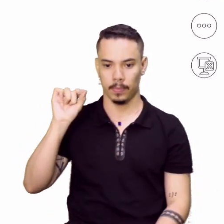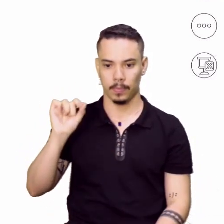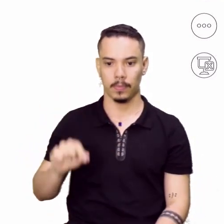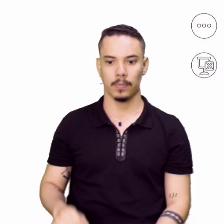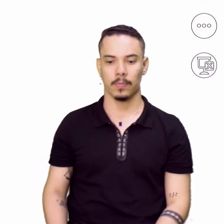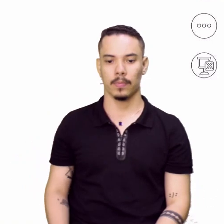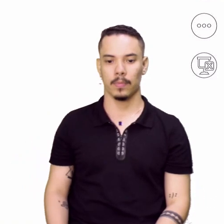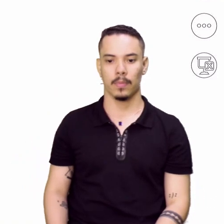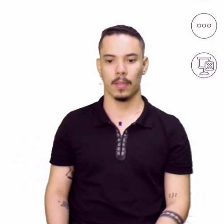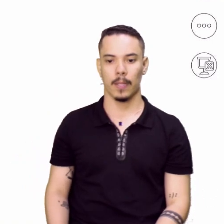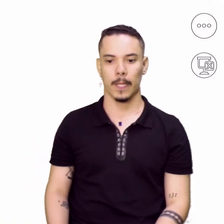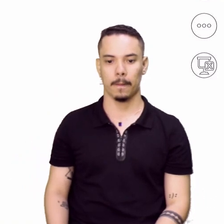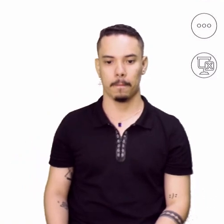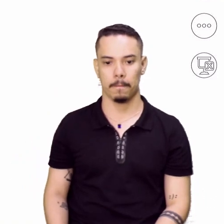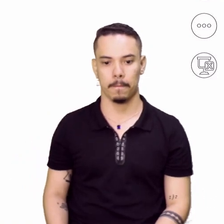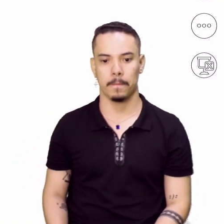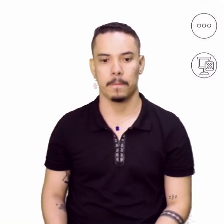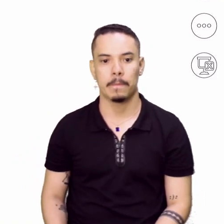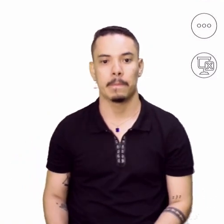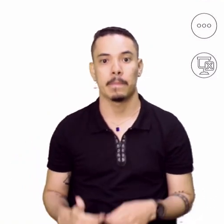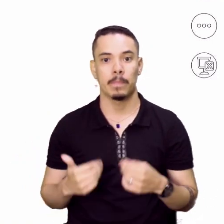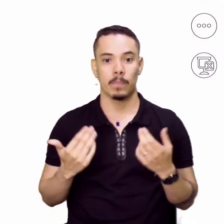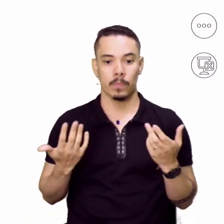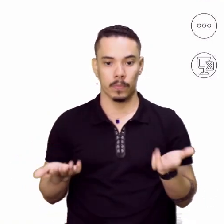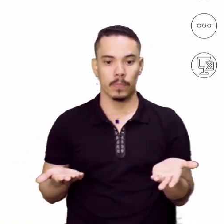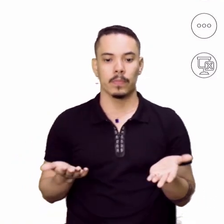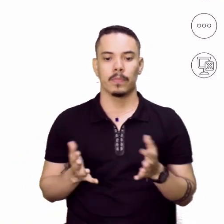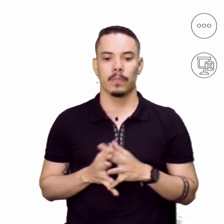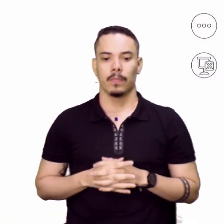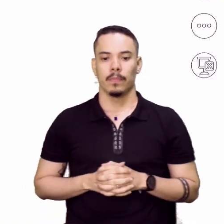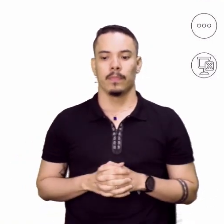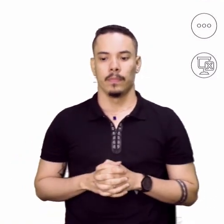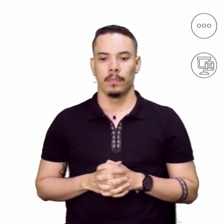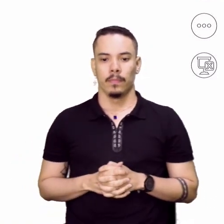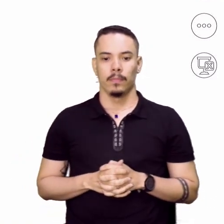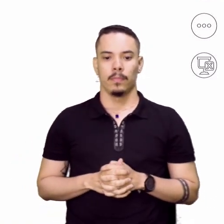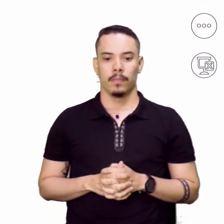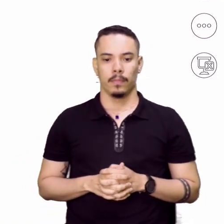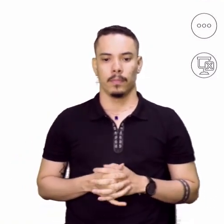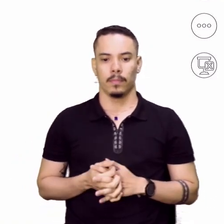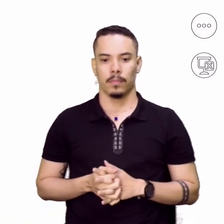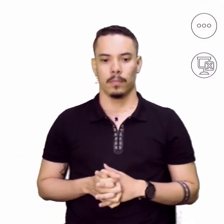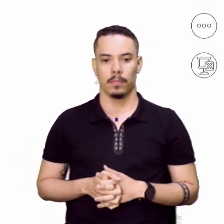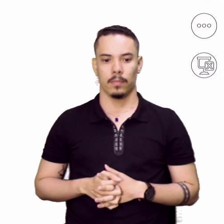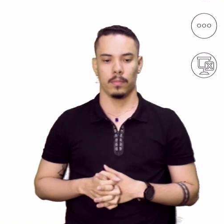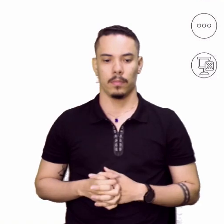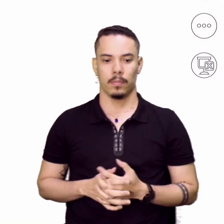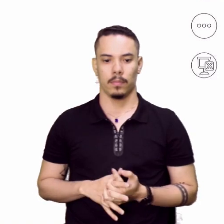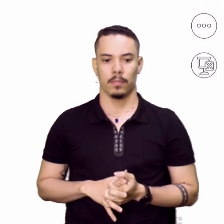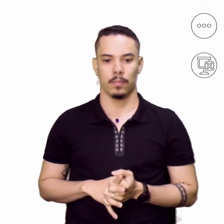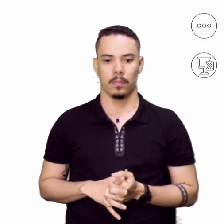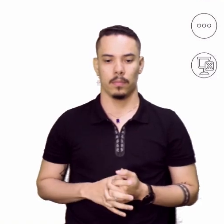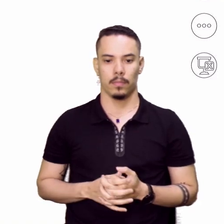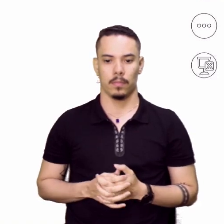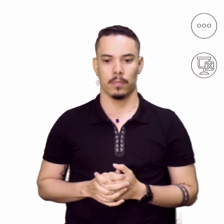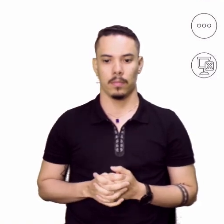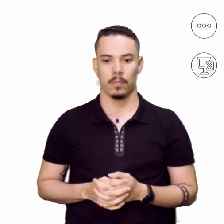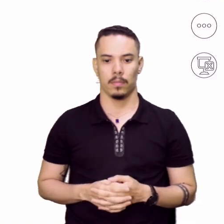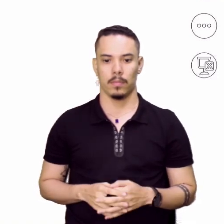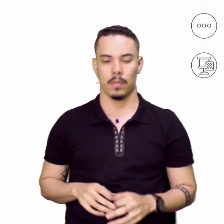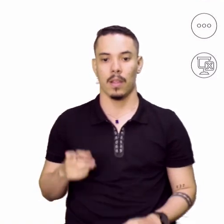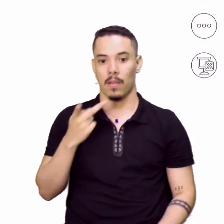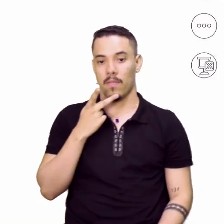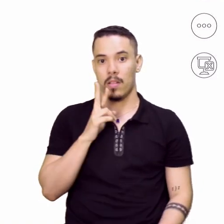negativa won't portanto Olha só Will You wait for the bus você esperará o